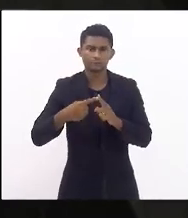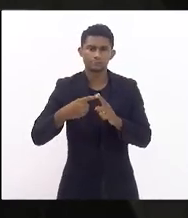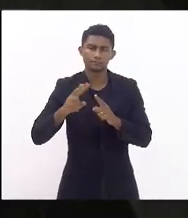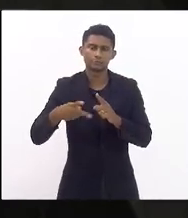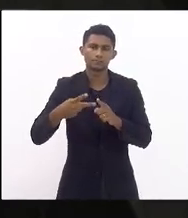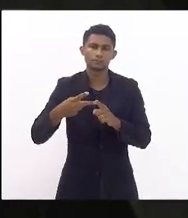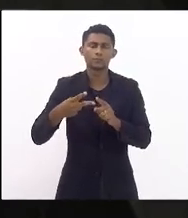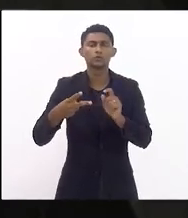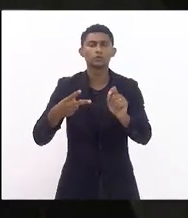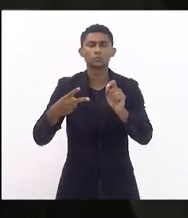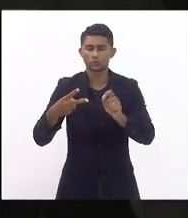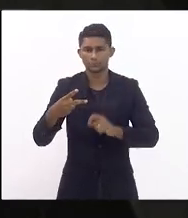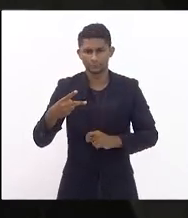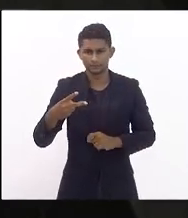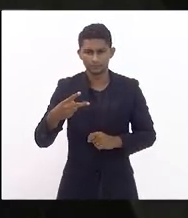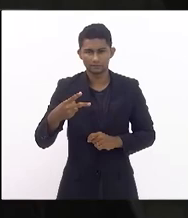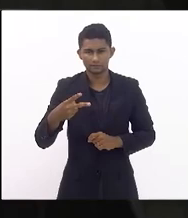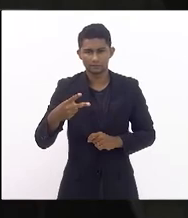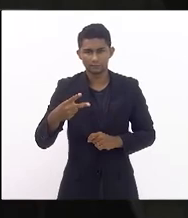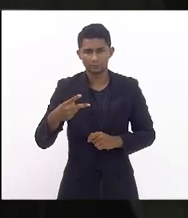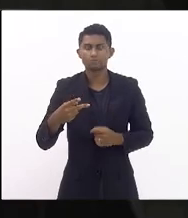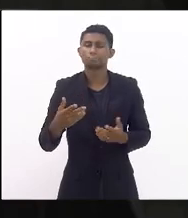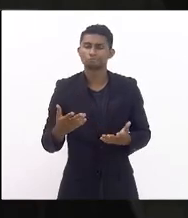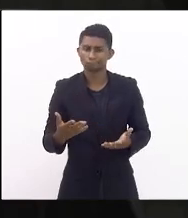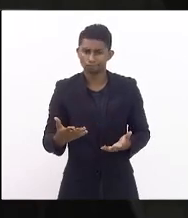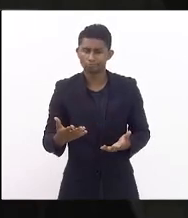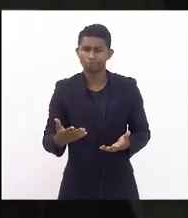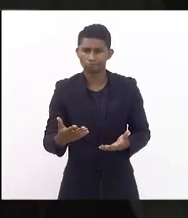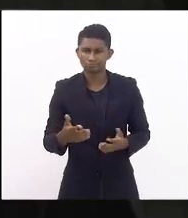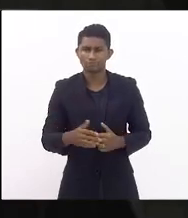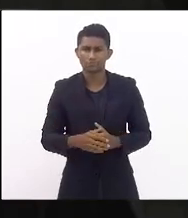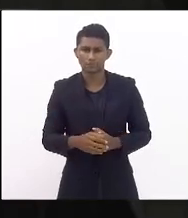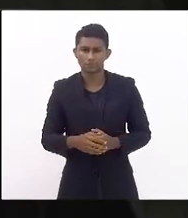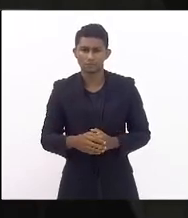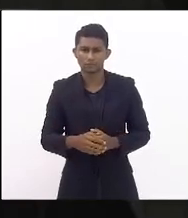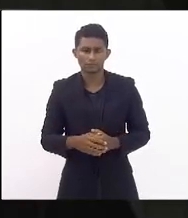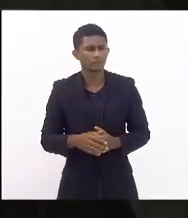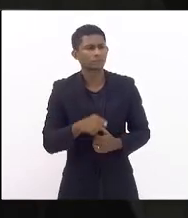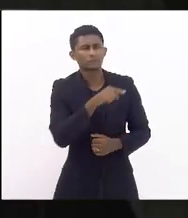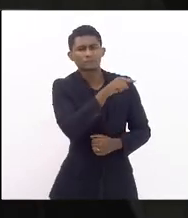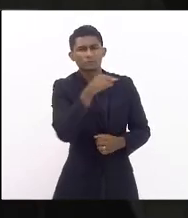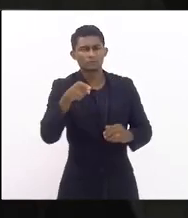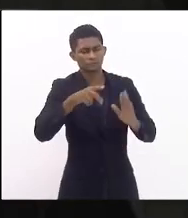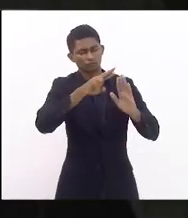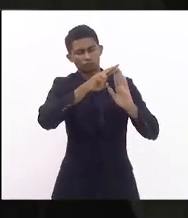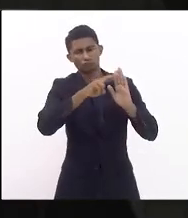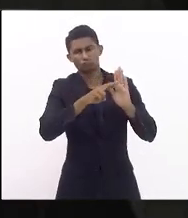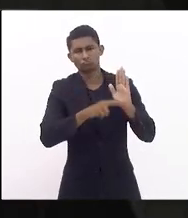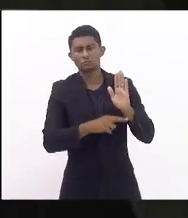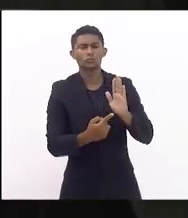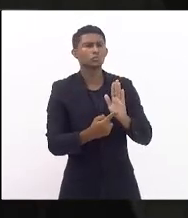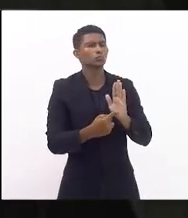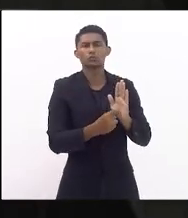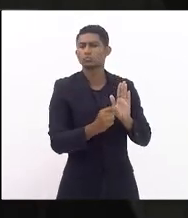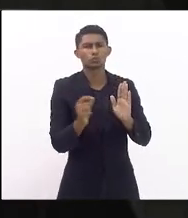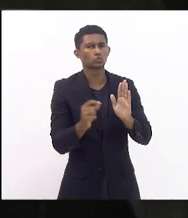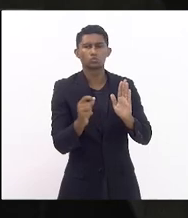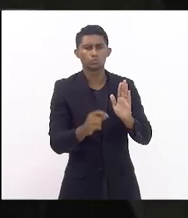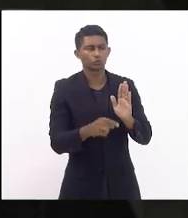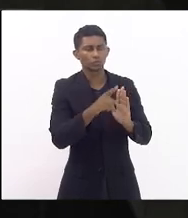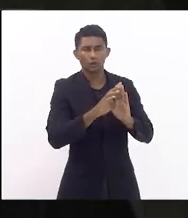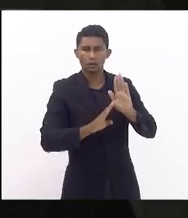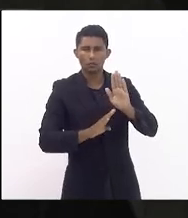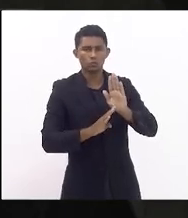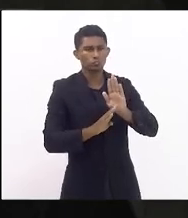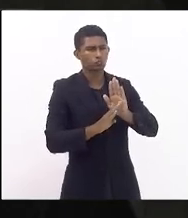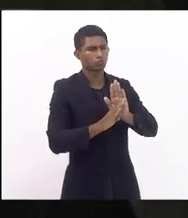não é possível continuar com um indexador que regula o aumento tarifário do transporte